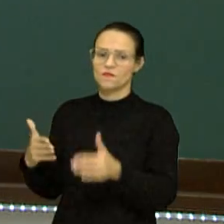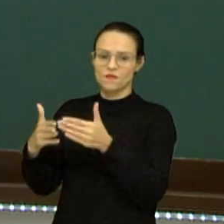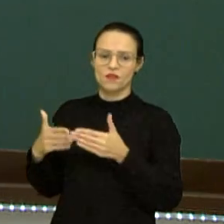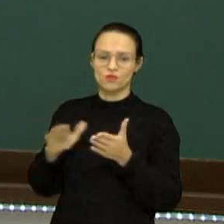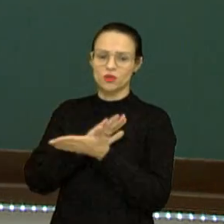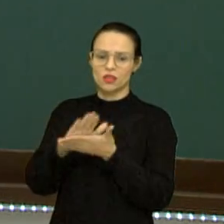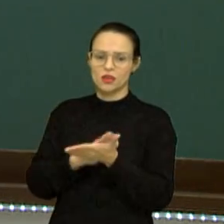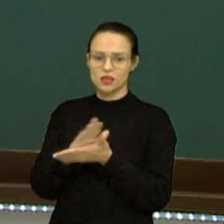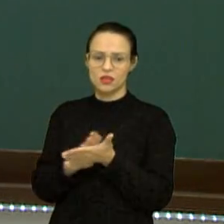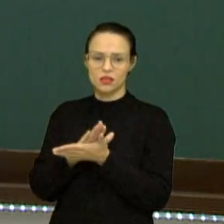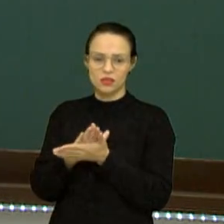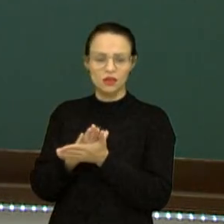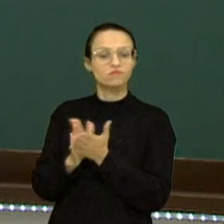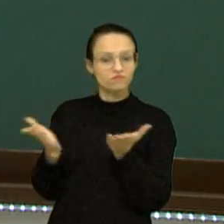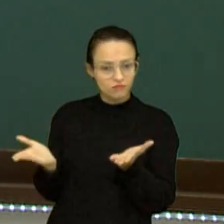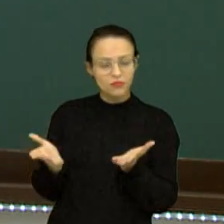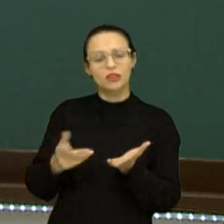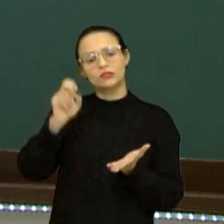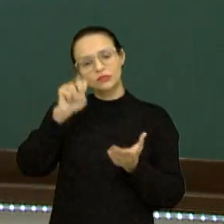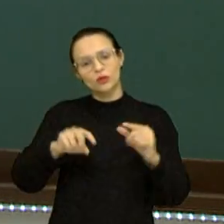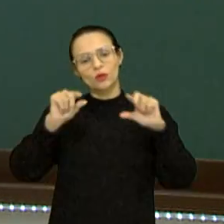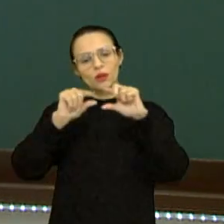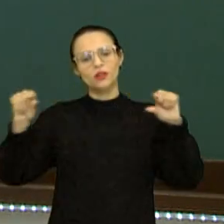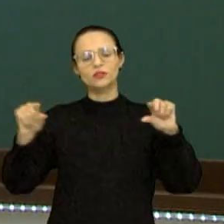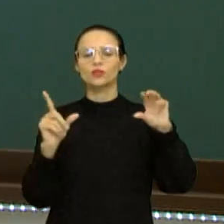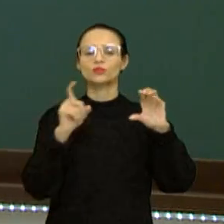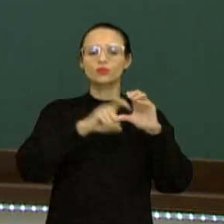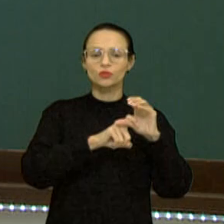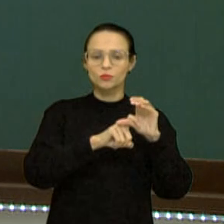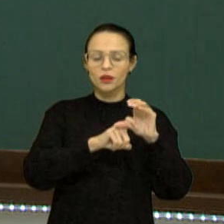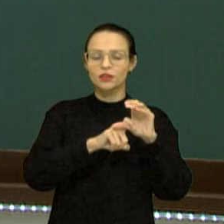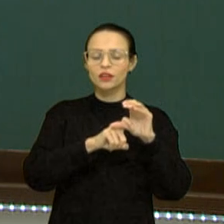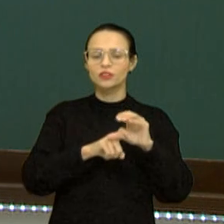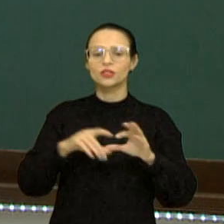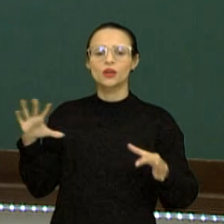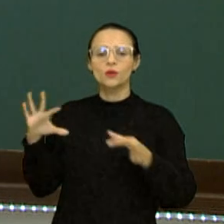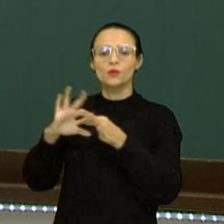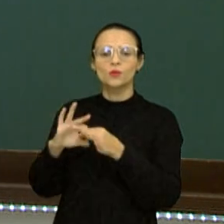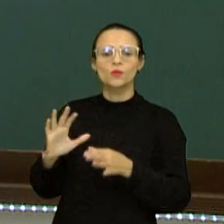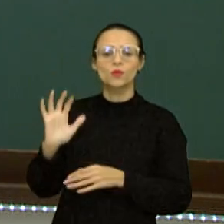favor. Então, sim, uma oração subordinada condicional.